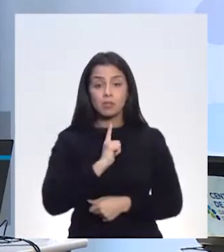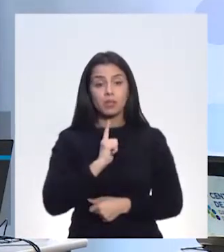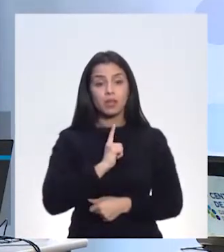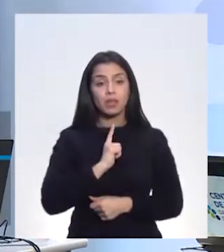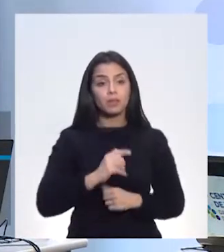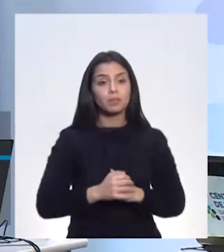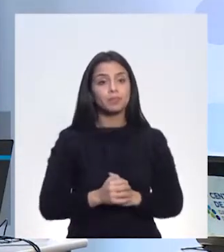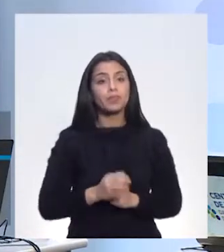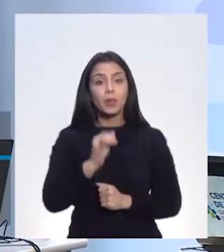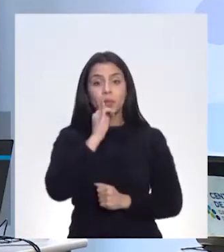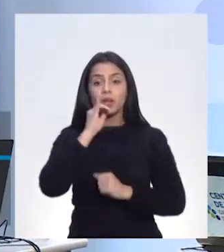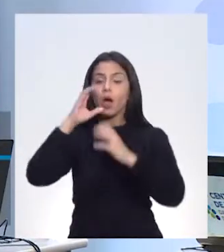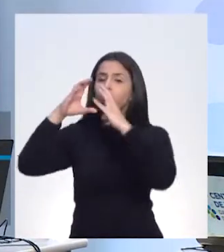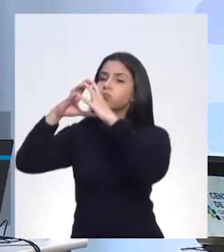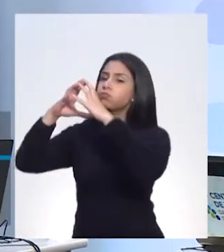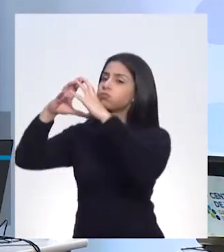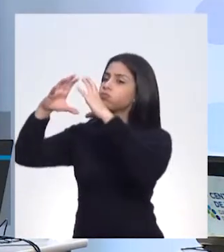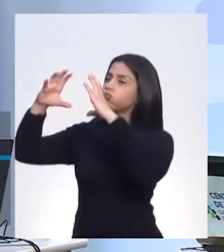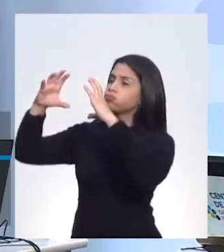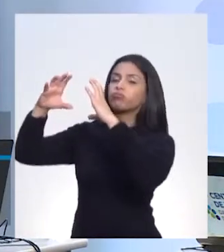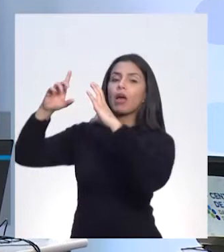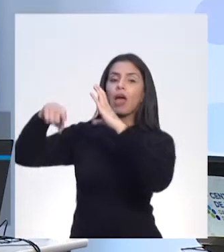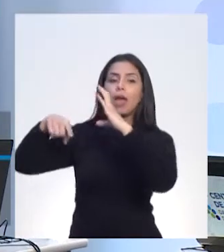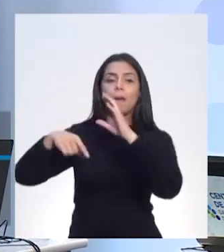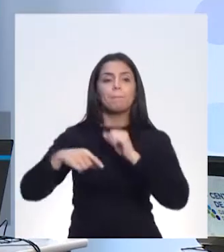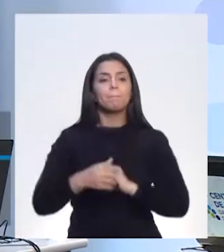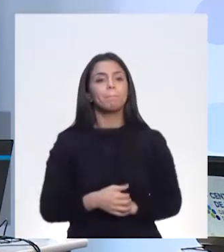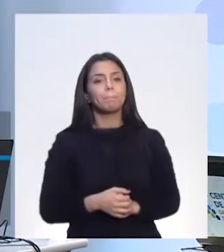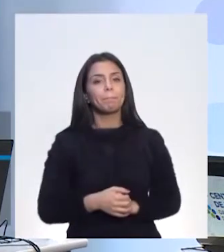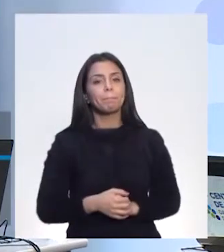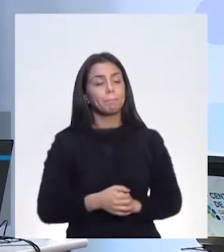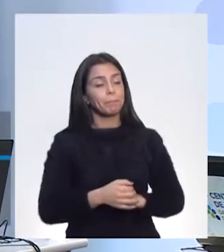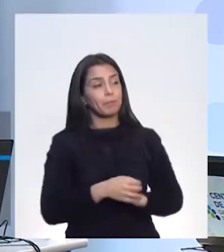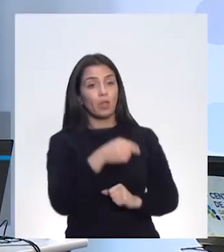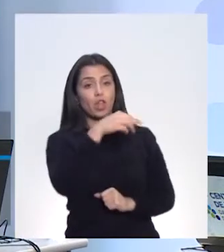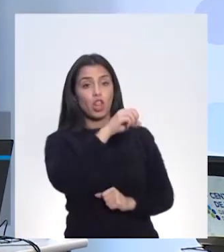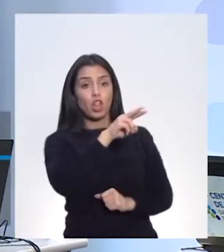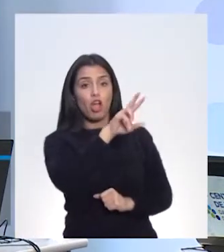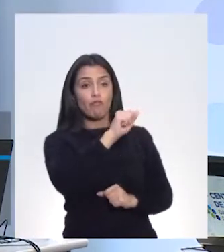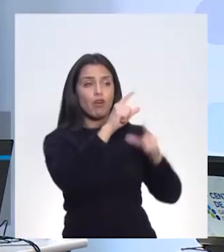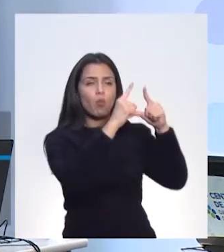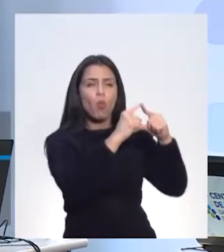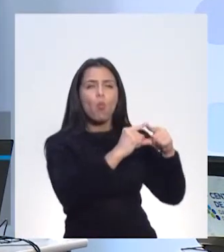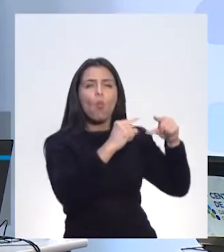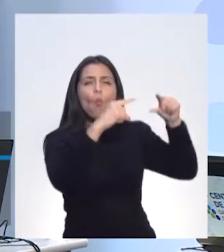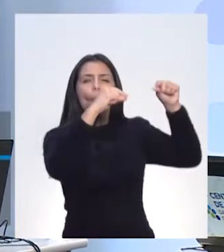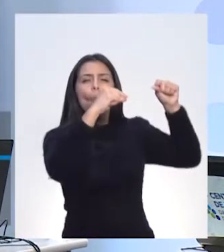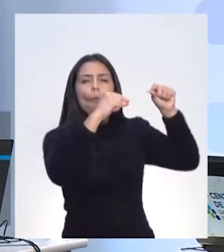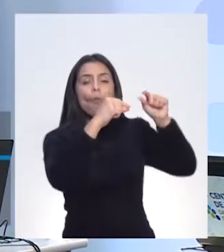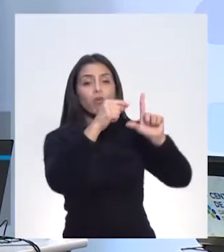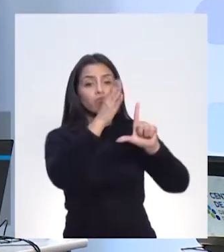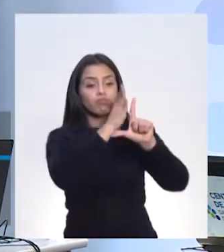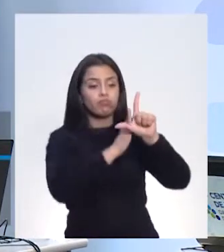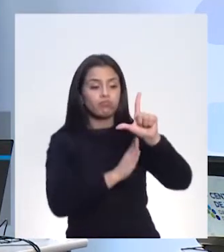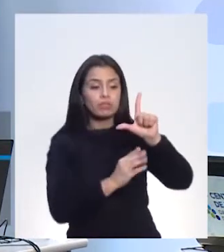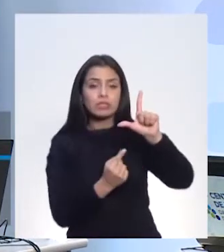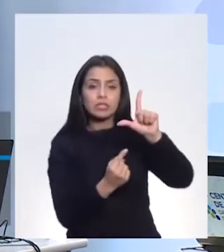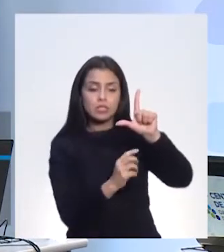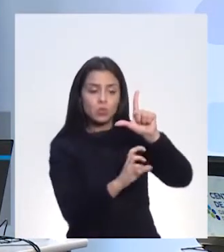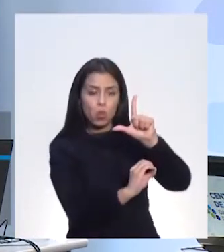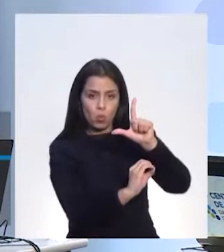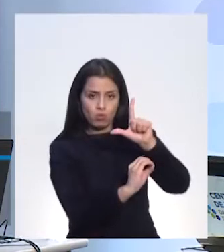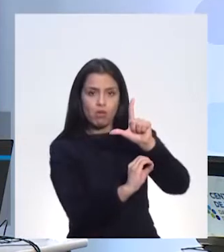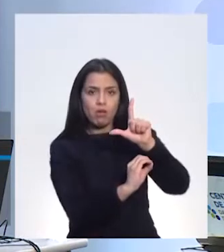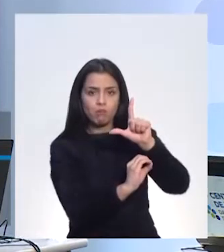lá, lua nova é no menos 150 graus. Então, aqui eu tenho a lua nova, está aqui. Aí,